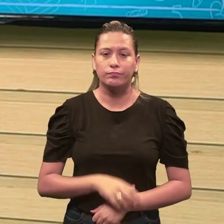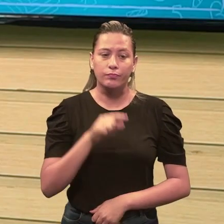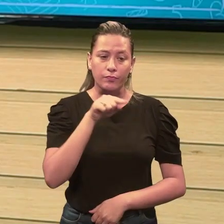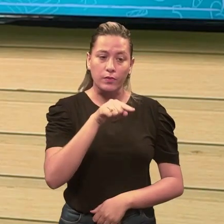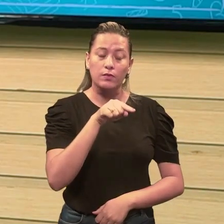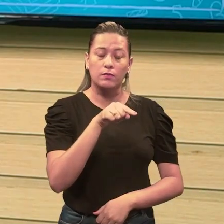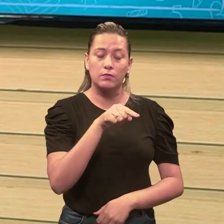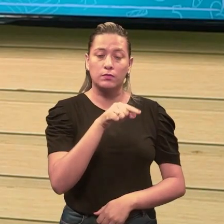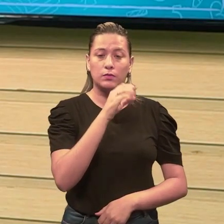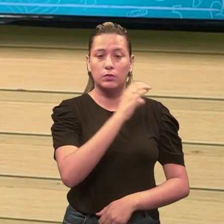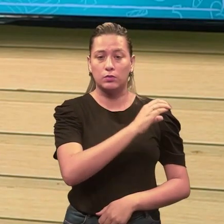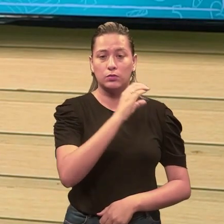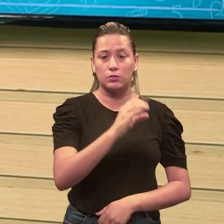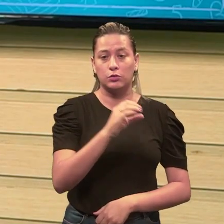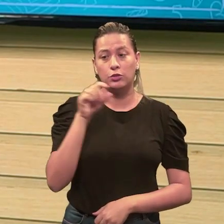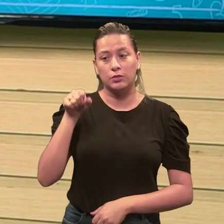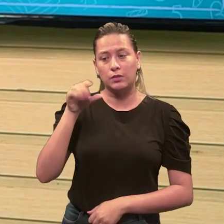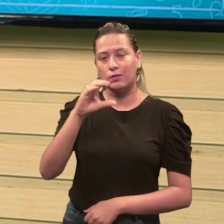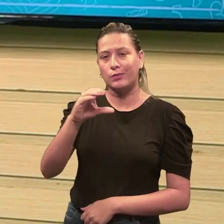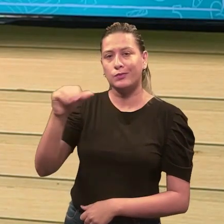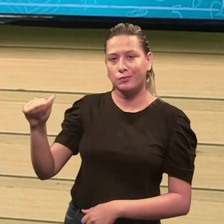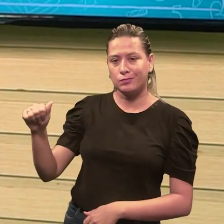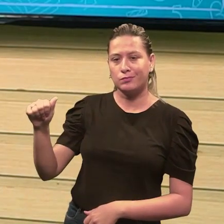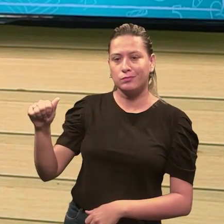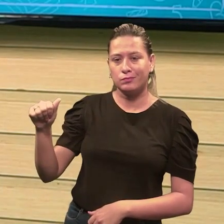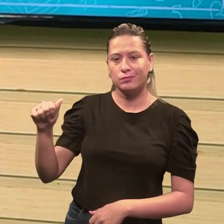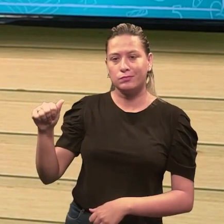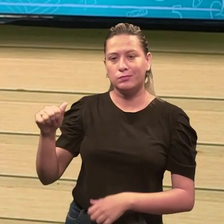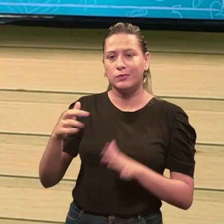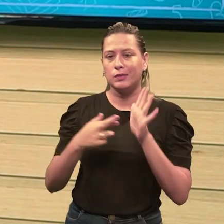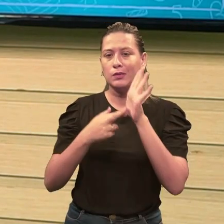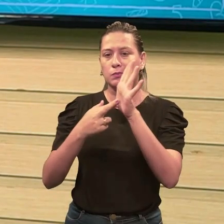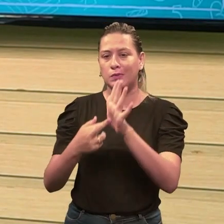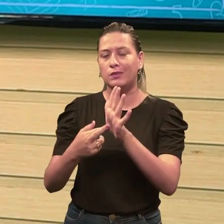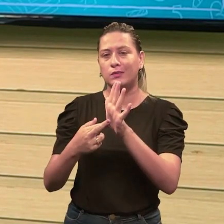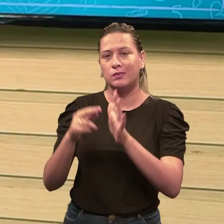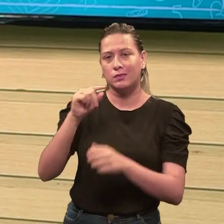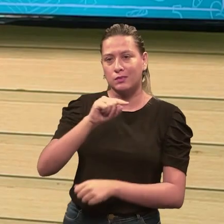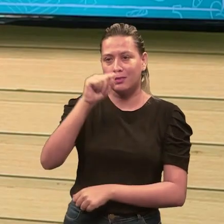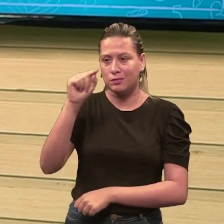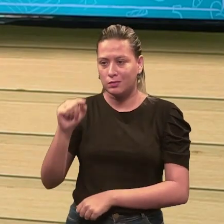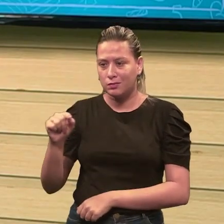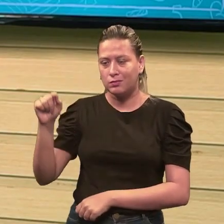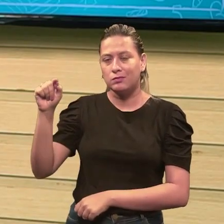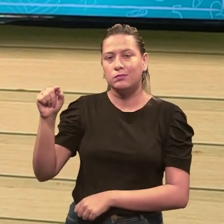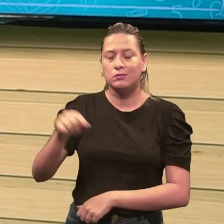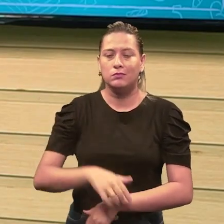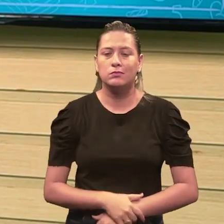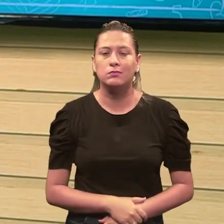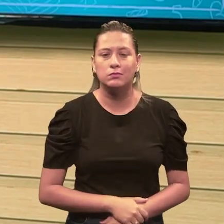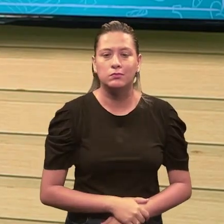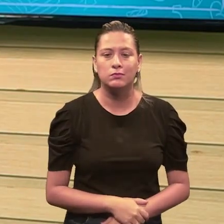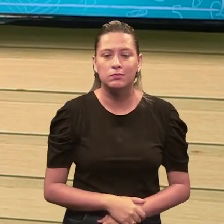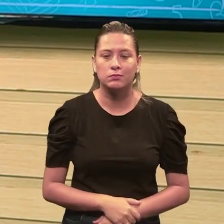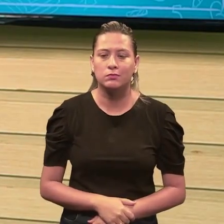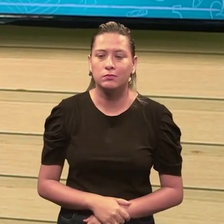aqui contínua e aqui alternada, tá? A alternada tem esse símbolozinho do senoidal, né?